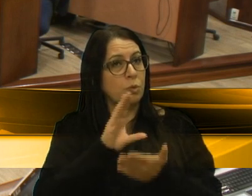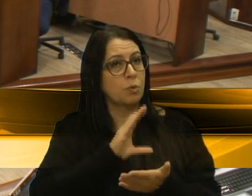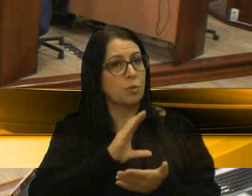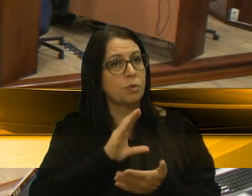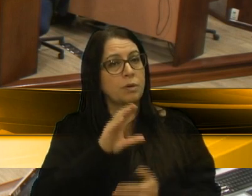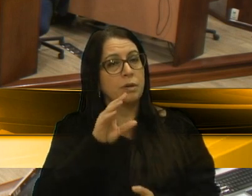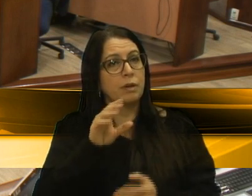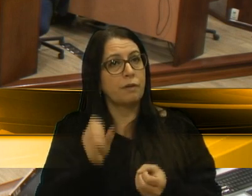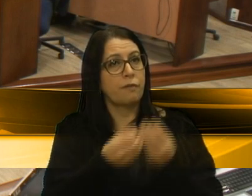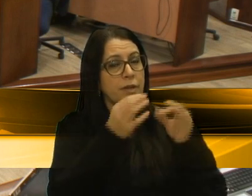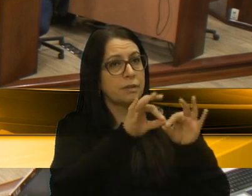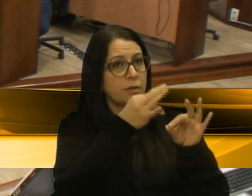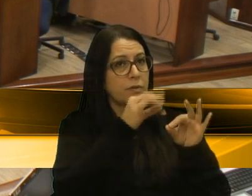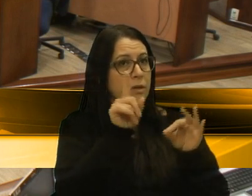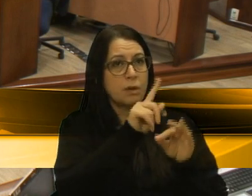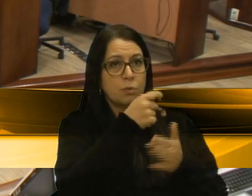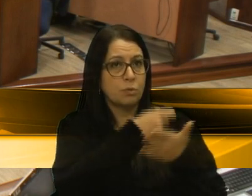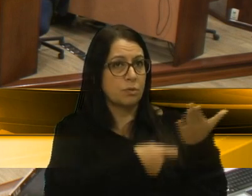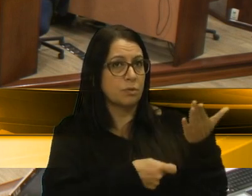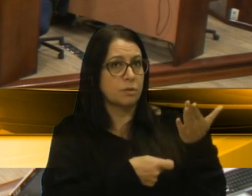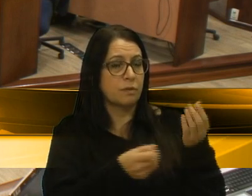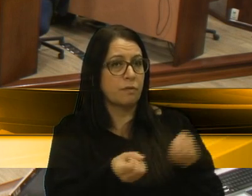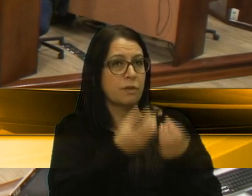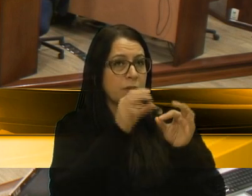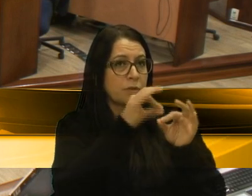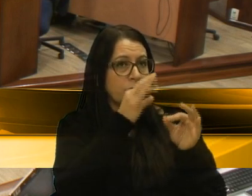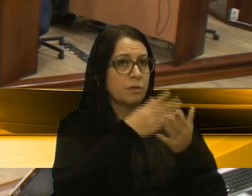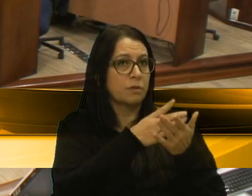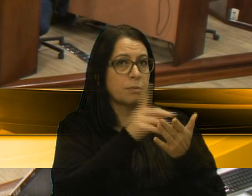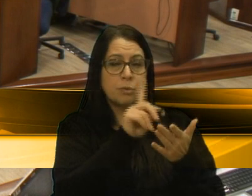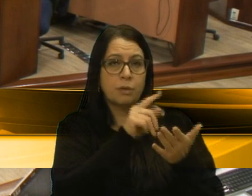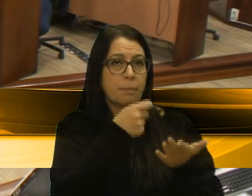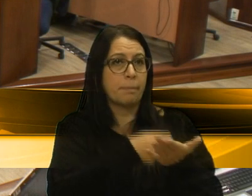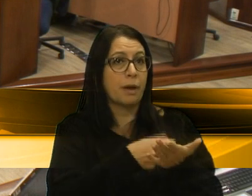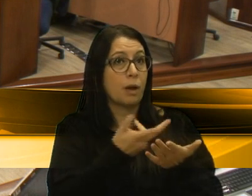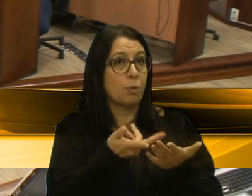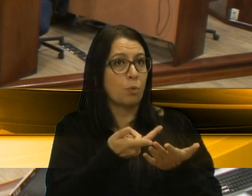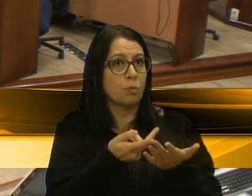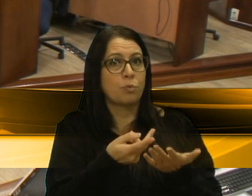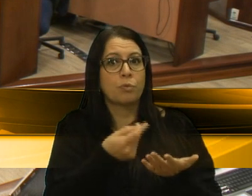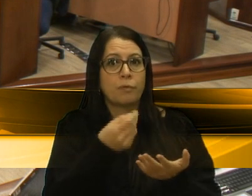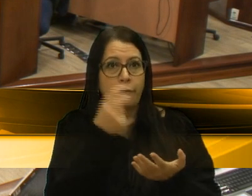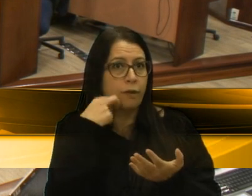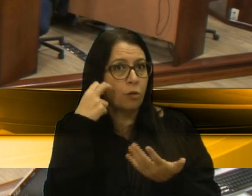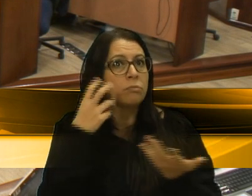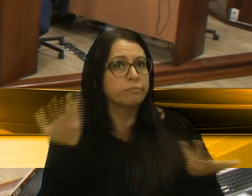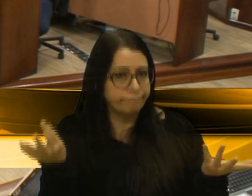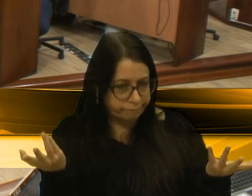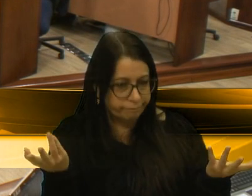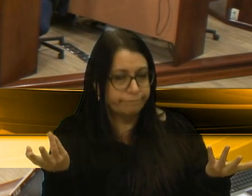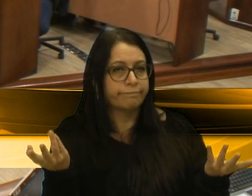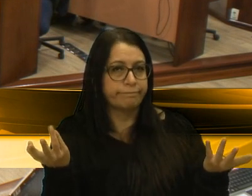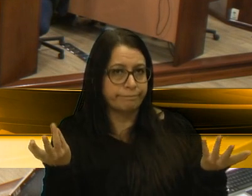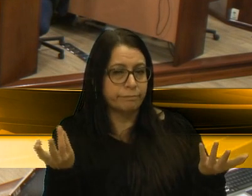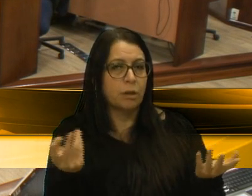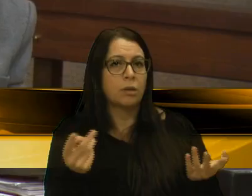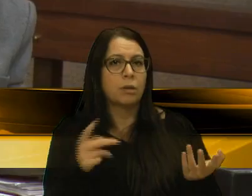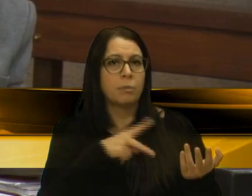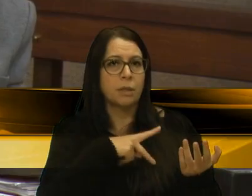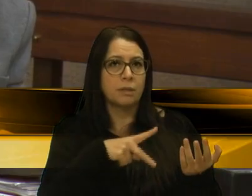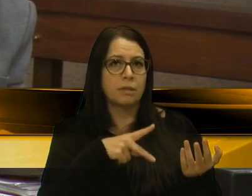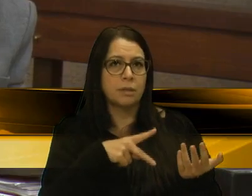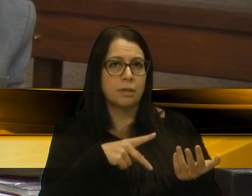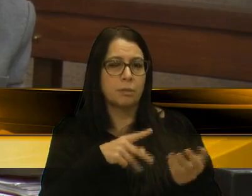autorize essa administração a marcar a Festa da Uva para a gente não ter que pagar outro mico. Então, o presidente da casa tem assento no